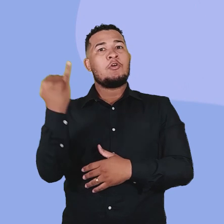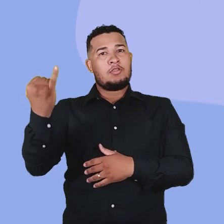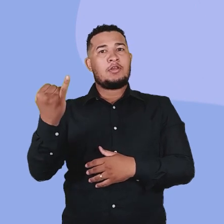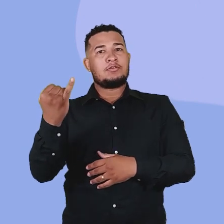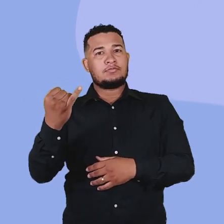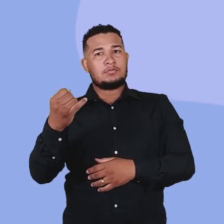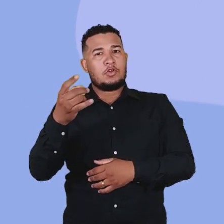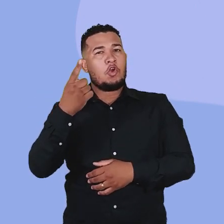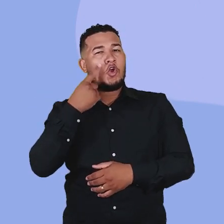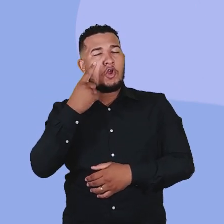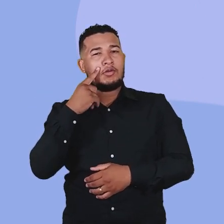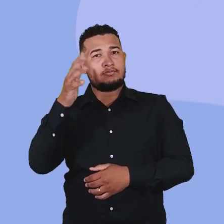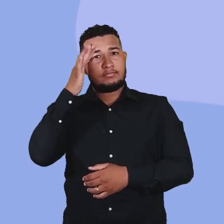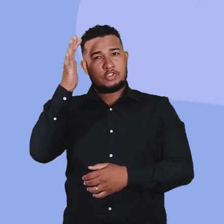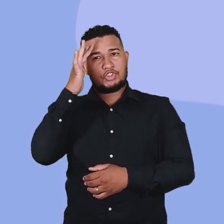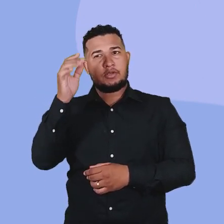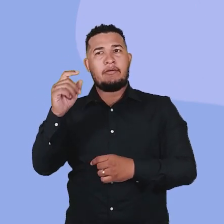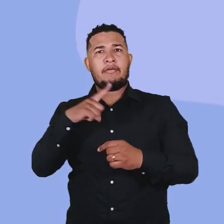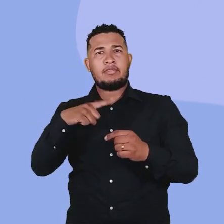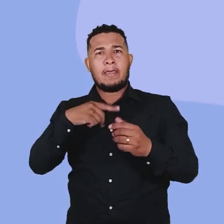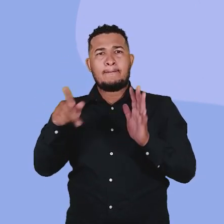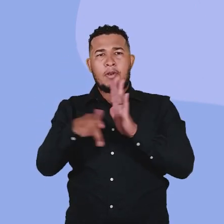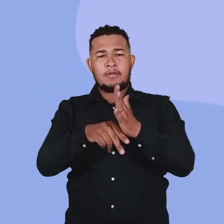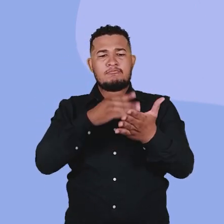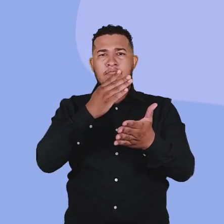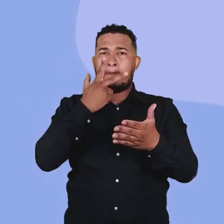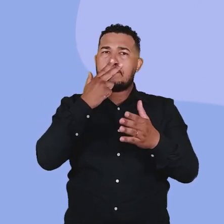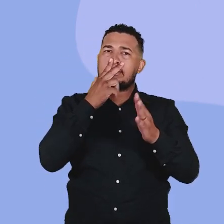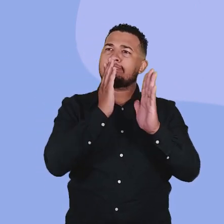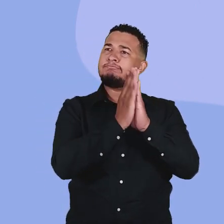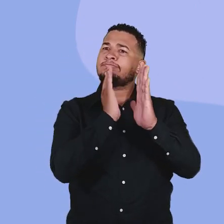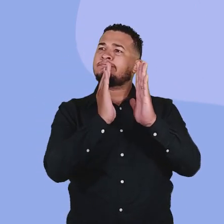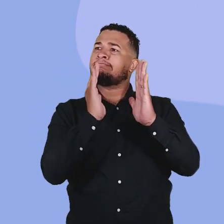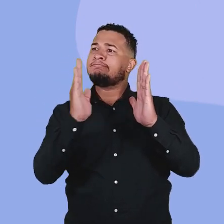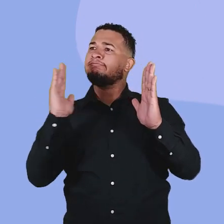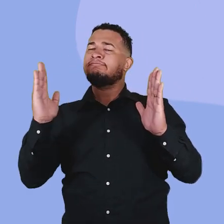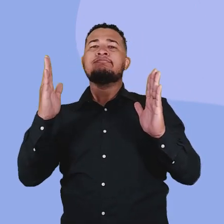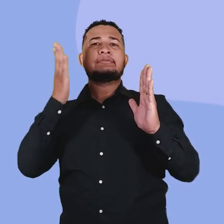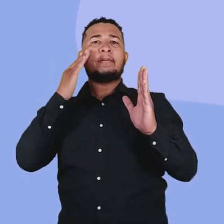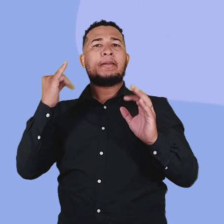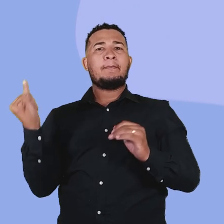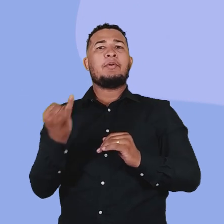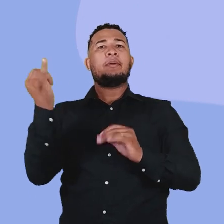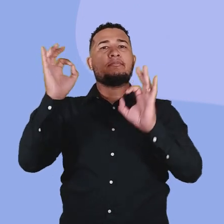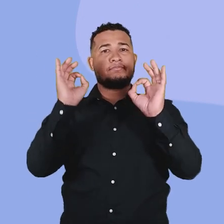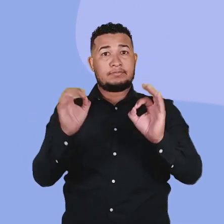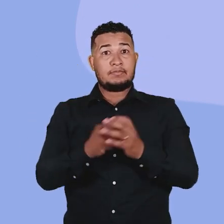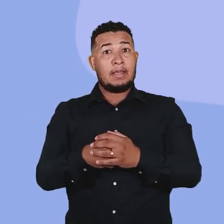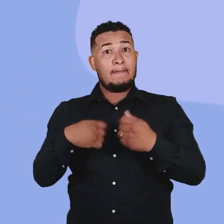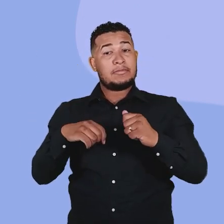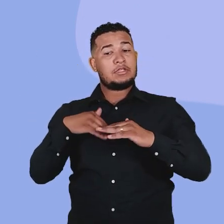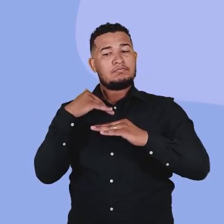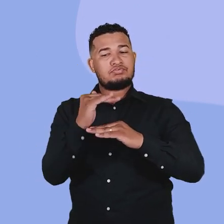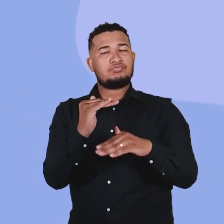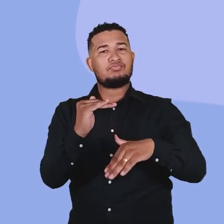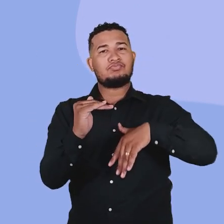aula de hoje. Vamos de um método que tem os marcos alcançados como elementos para definir as ações? Precisamos dar um passo de cada